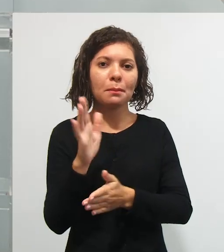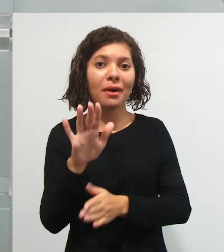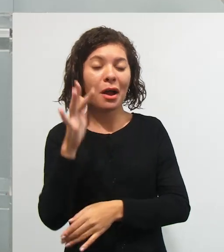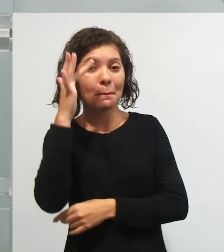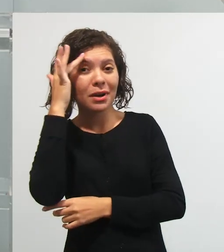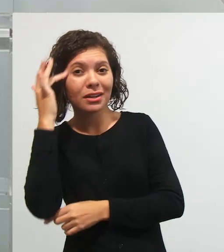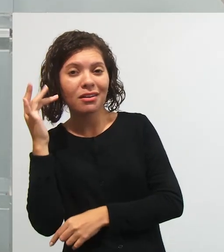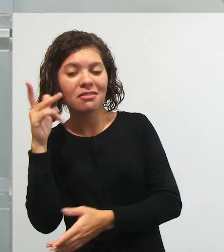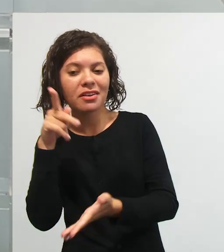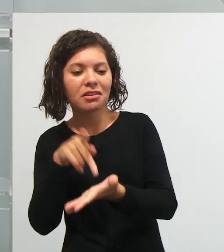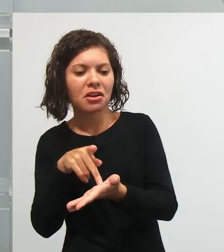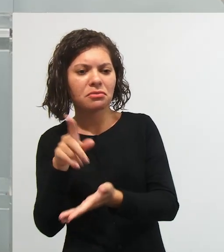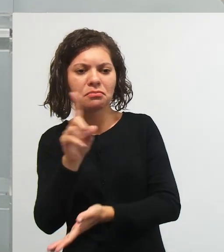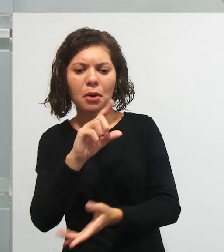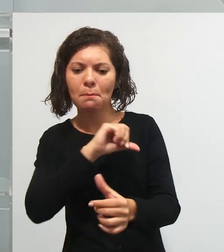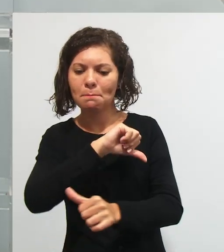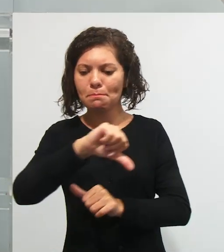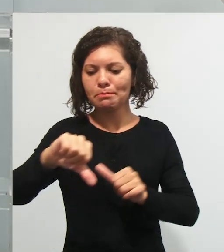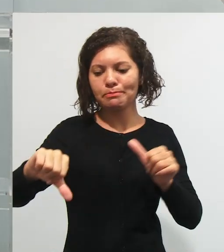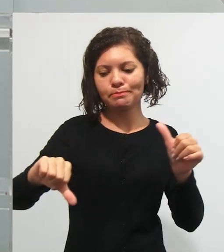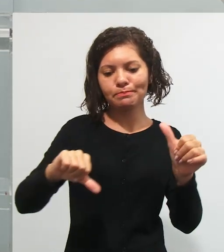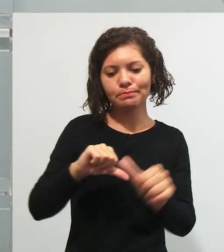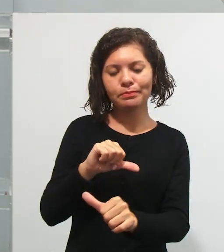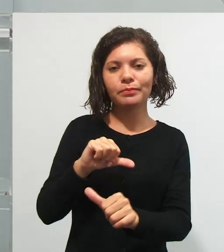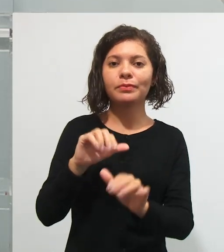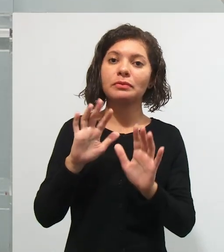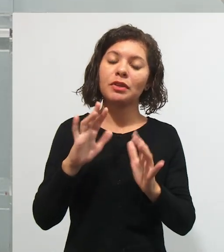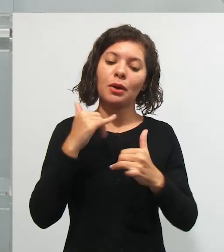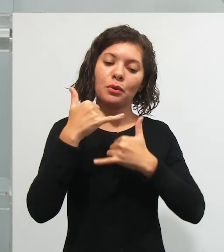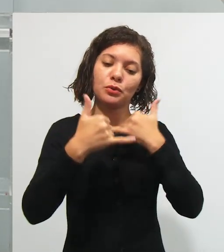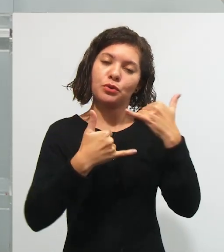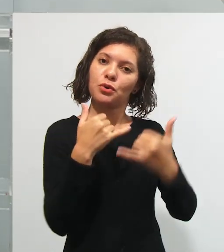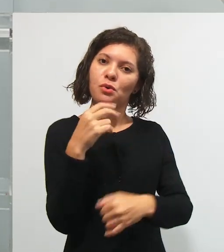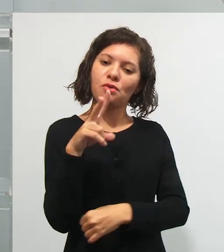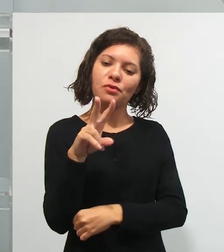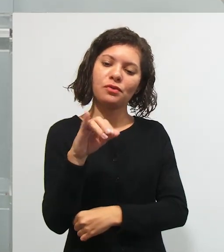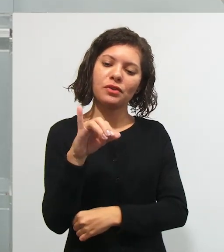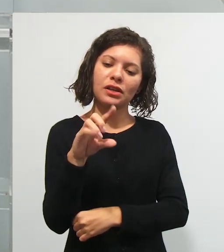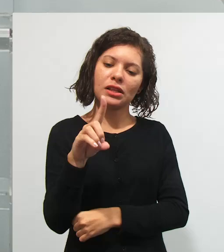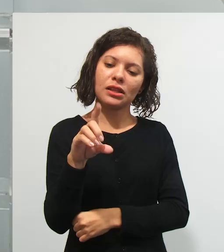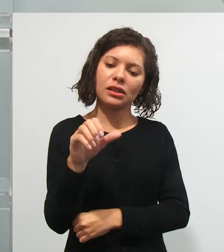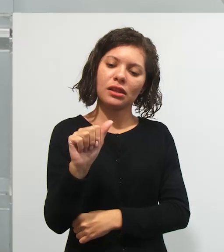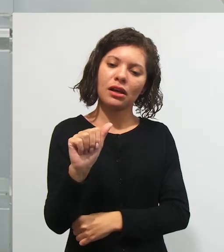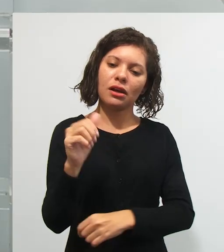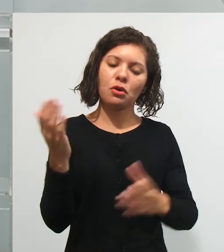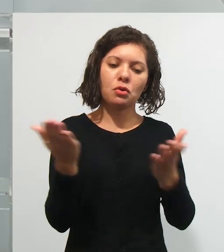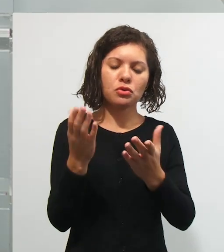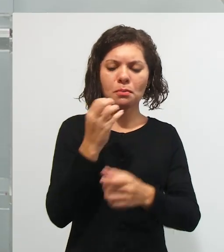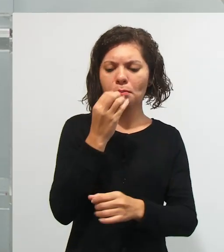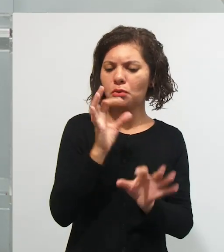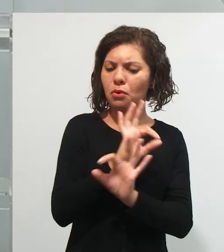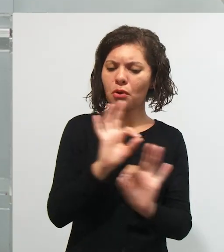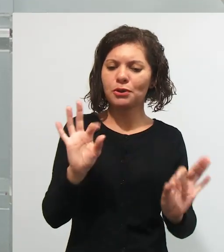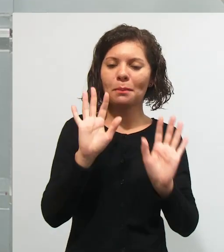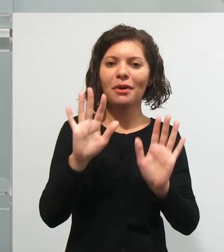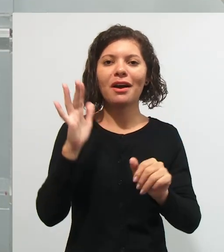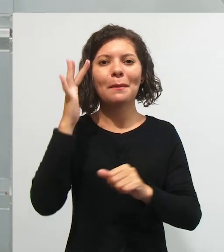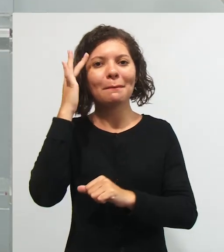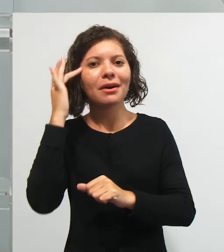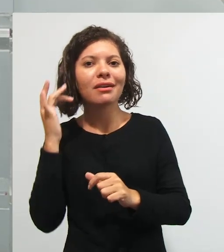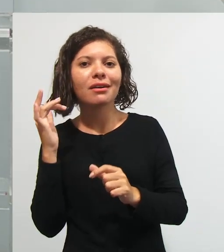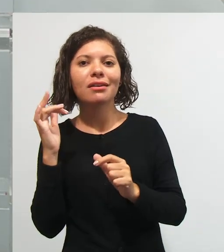esse jogo pode ser suficiente hoje e pode não servir amanhã. Amanhã teremos que conceber